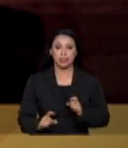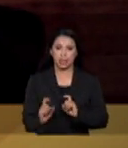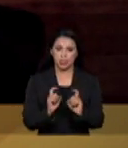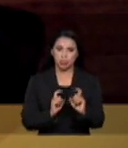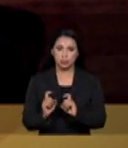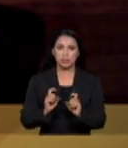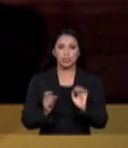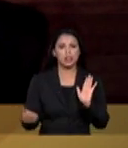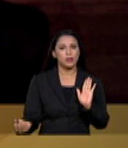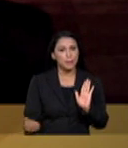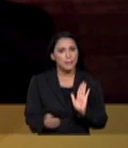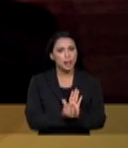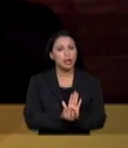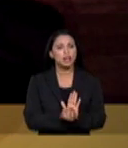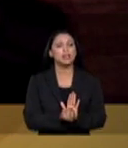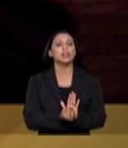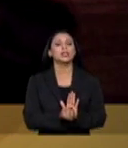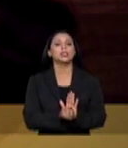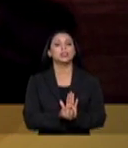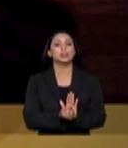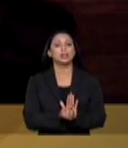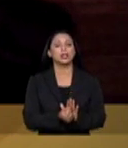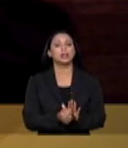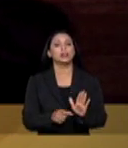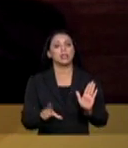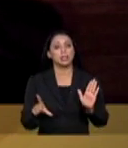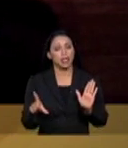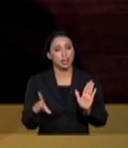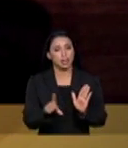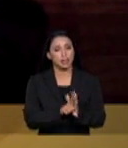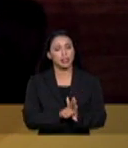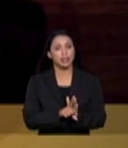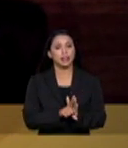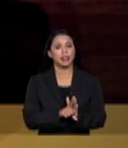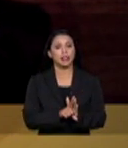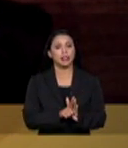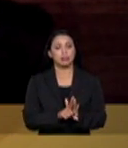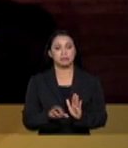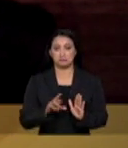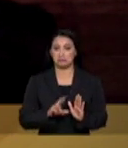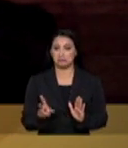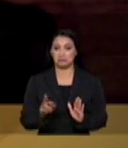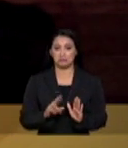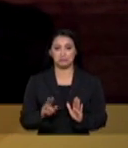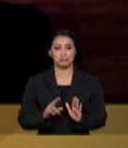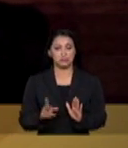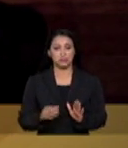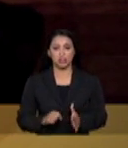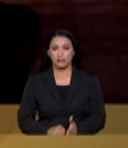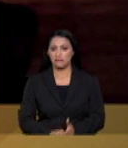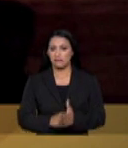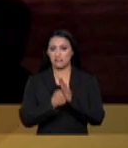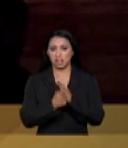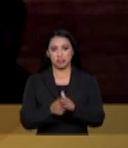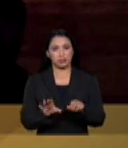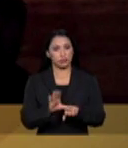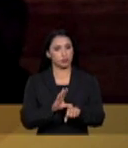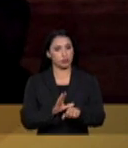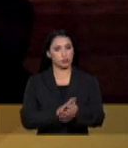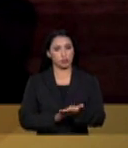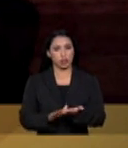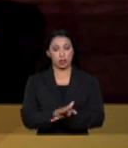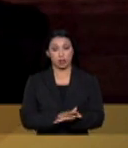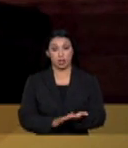administrativo demarcatório nos termos da legislação de Regência não encontra vedação condicional